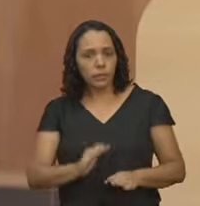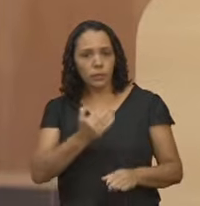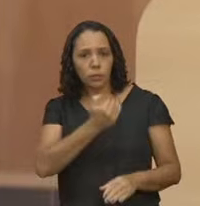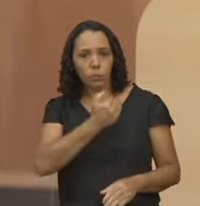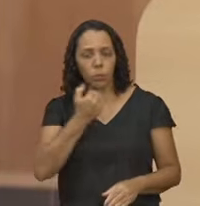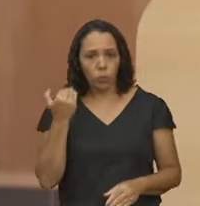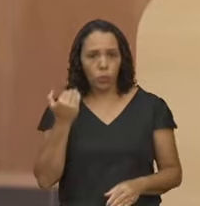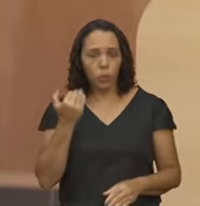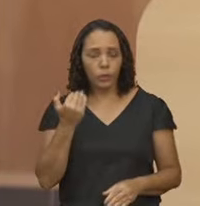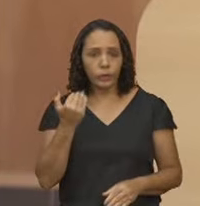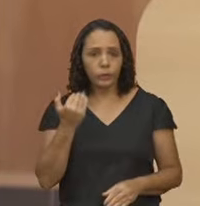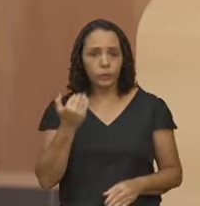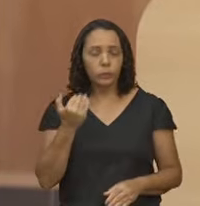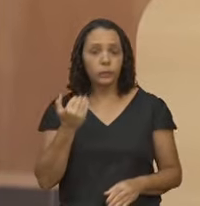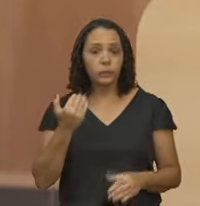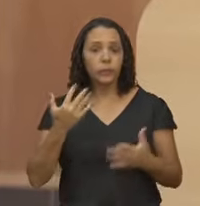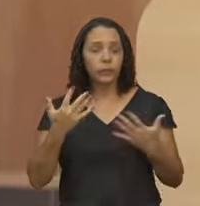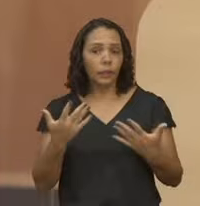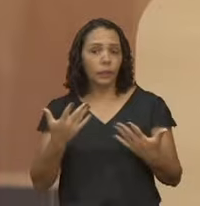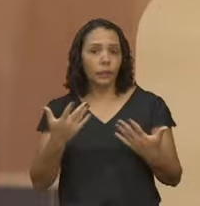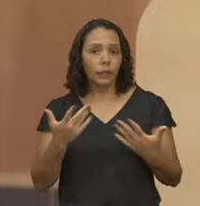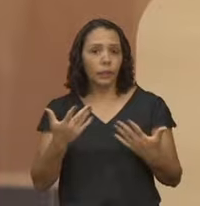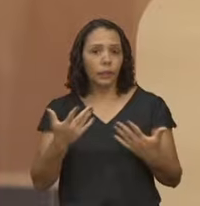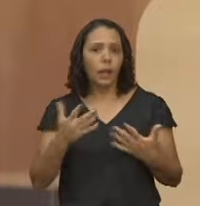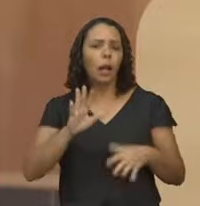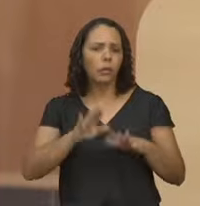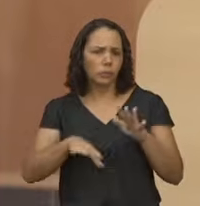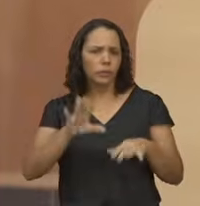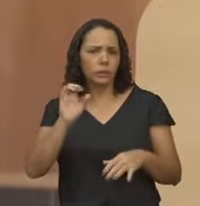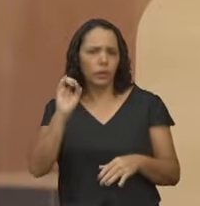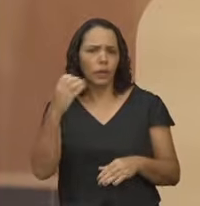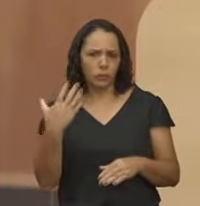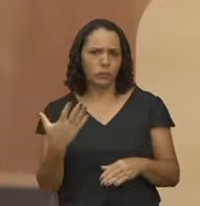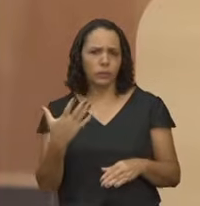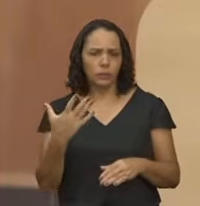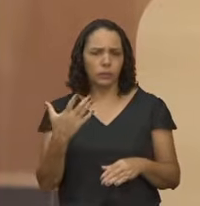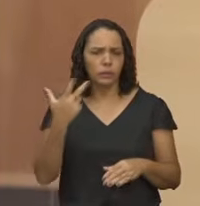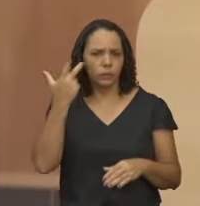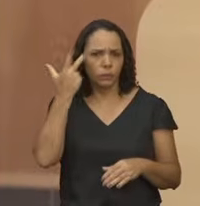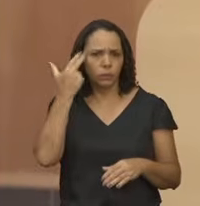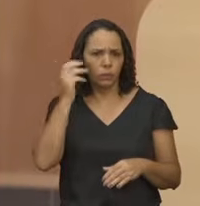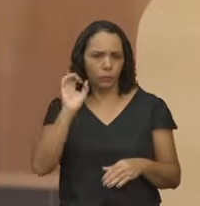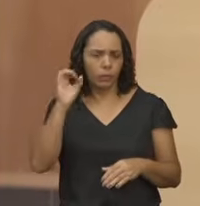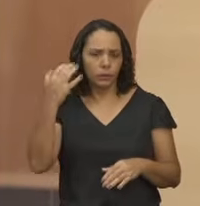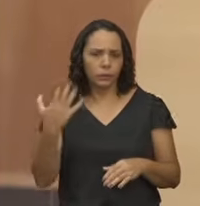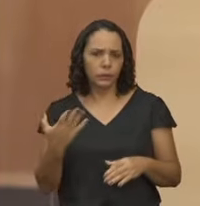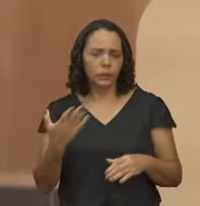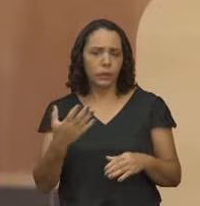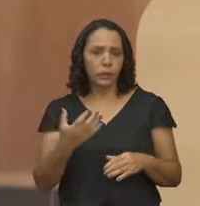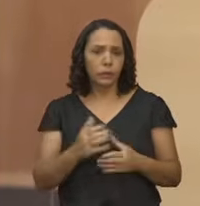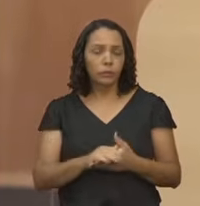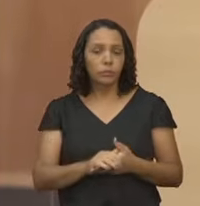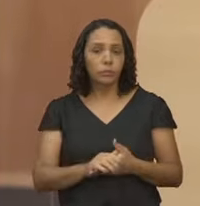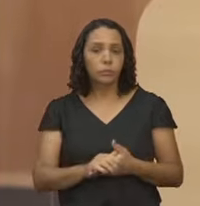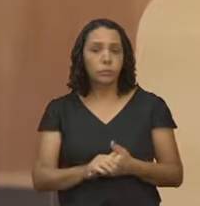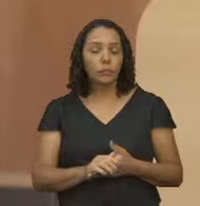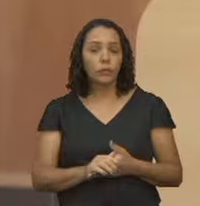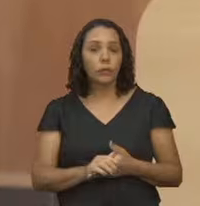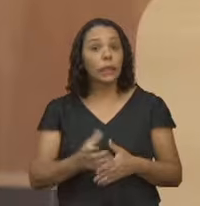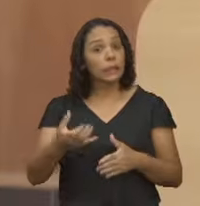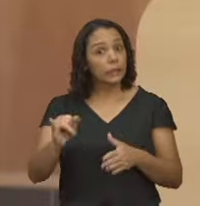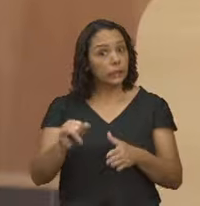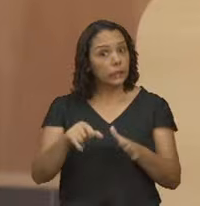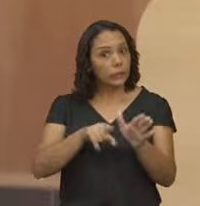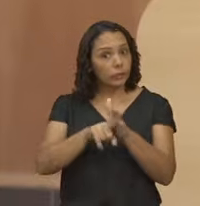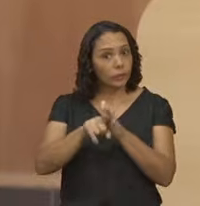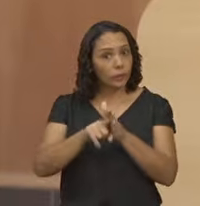tão comum acontecer, a gente vai ter isso nas nossas famílias, nas nossas casas aí, né? E se começar a investigar, vai descobrir que pessoas